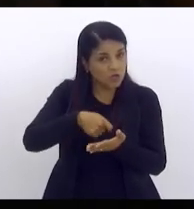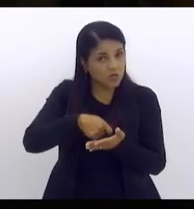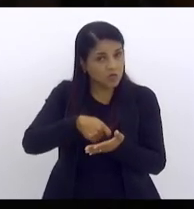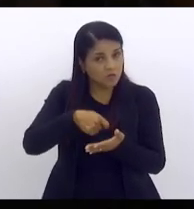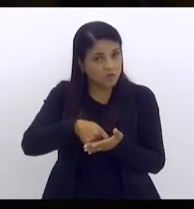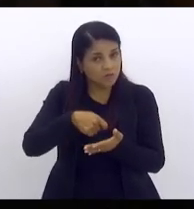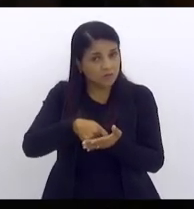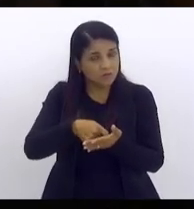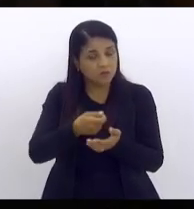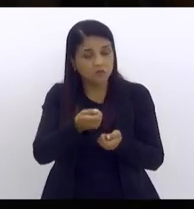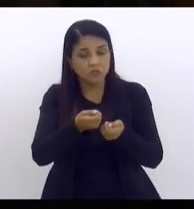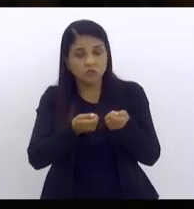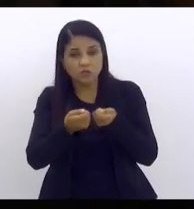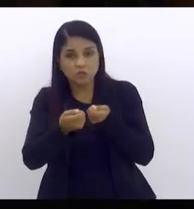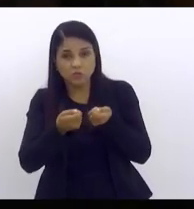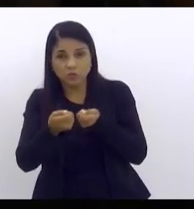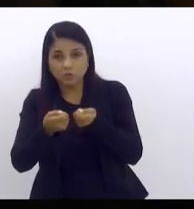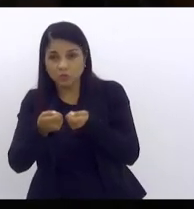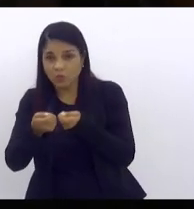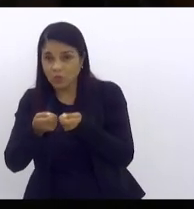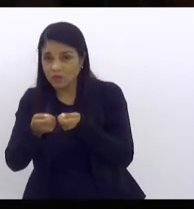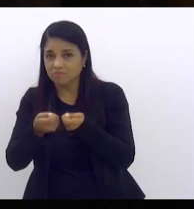fazer o seu controle externo.